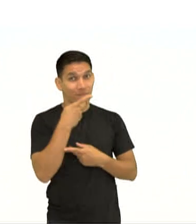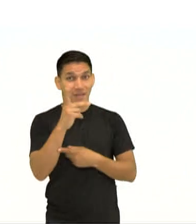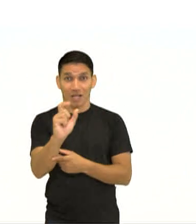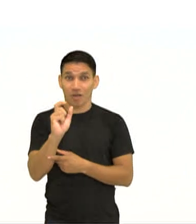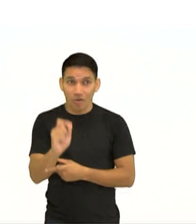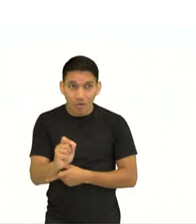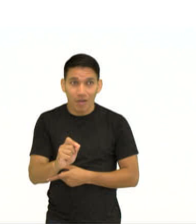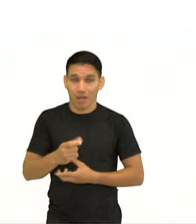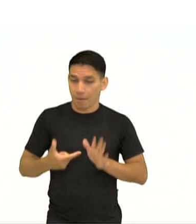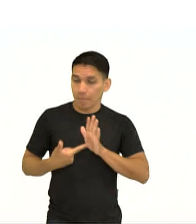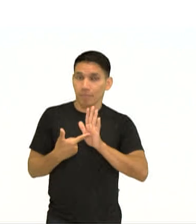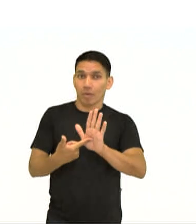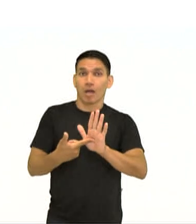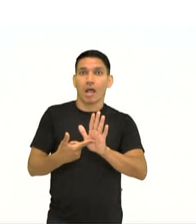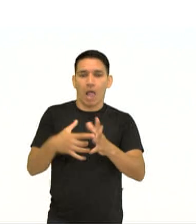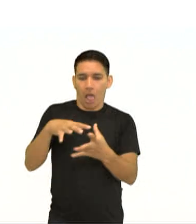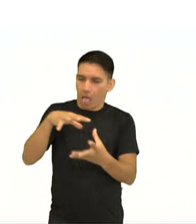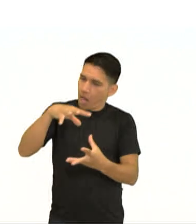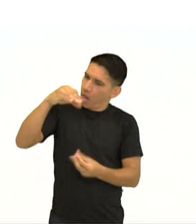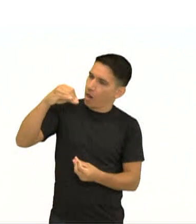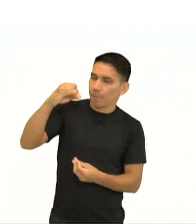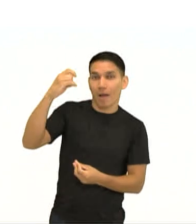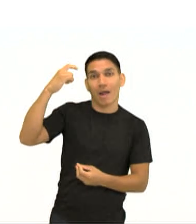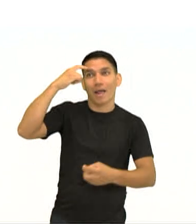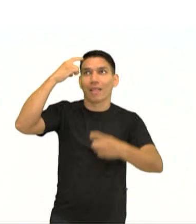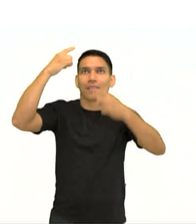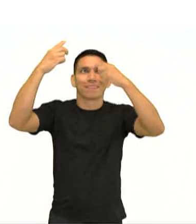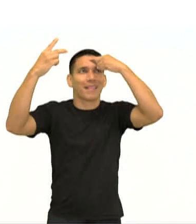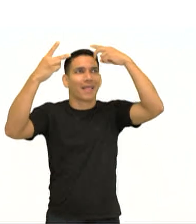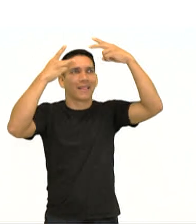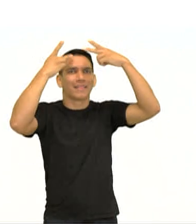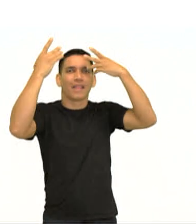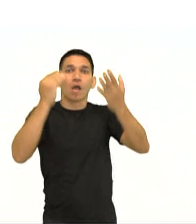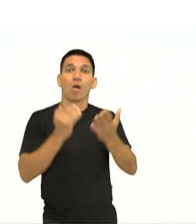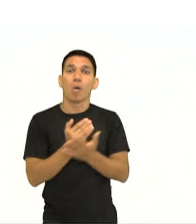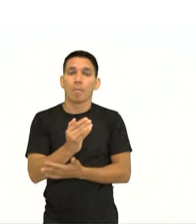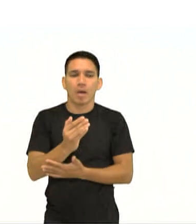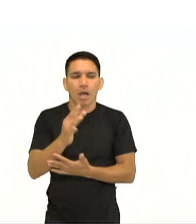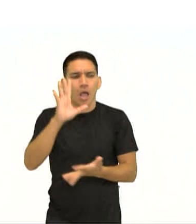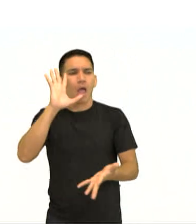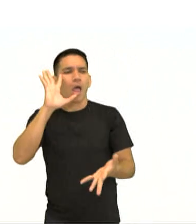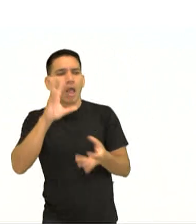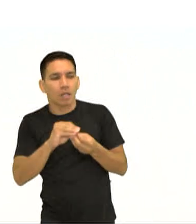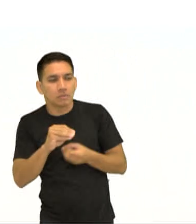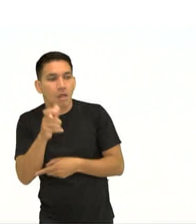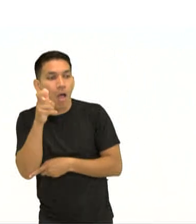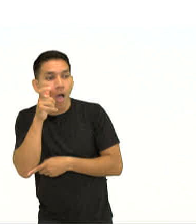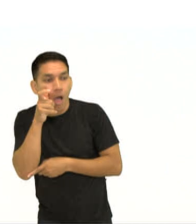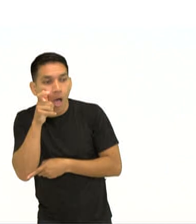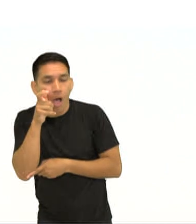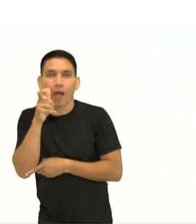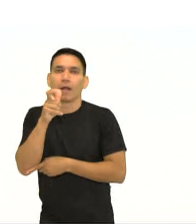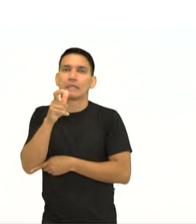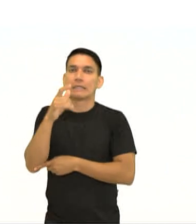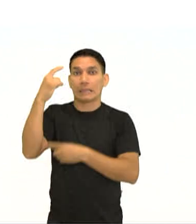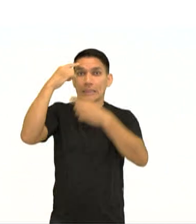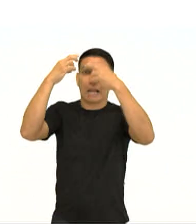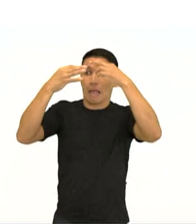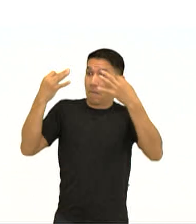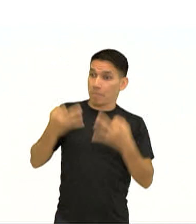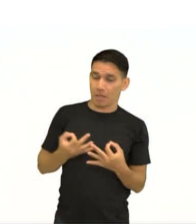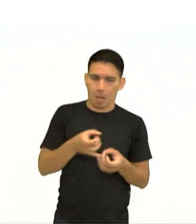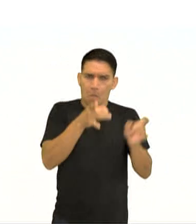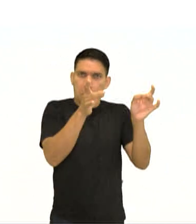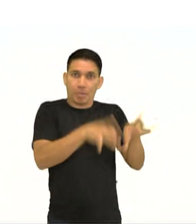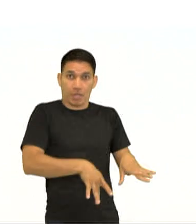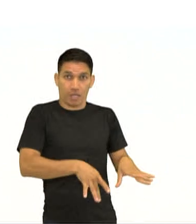da alma ao mundo das ideias, através da contemplação das ideias perfeitas e do abandono da doxa,